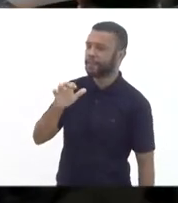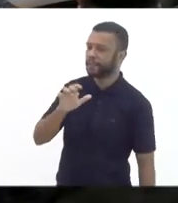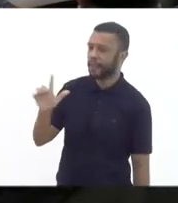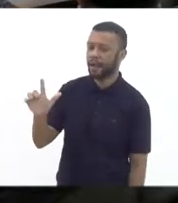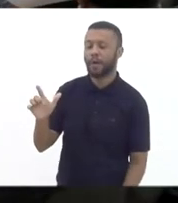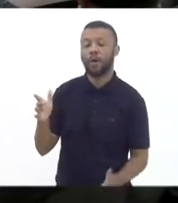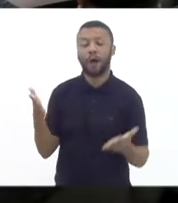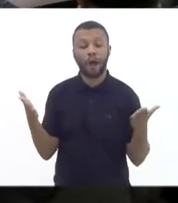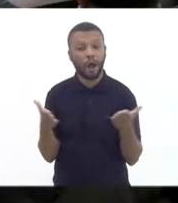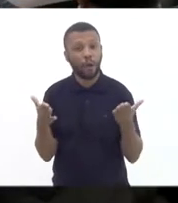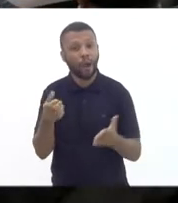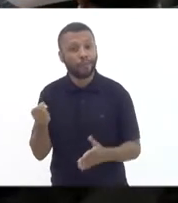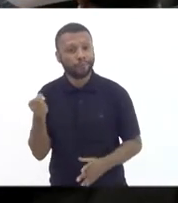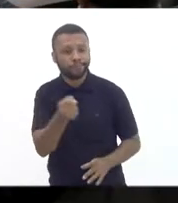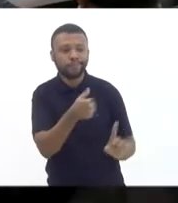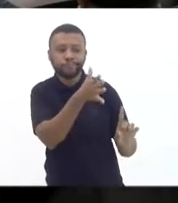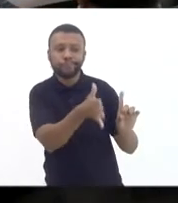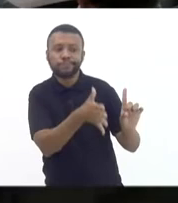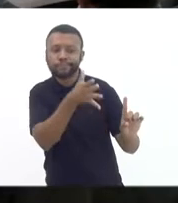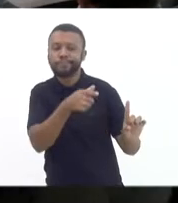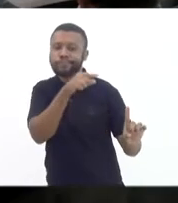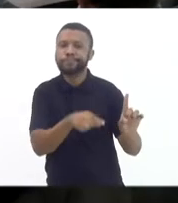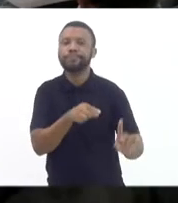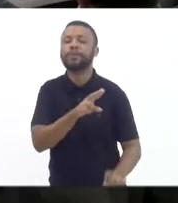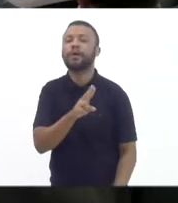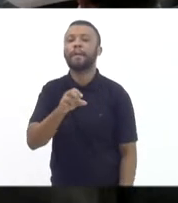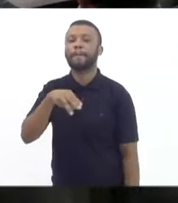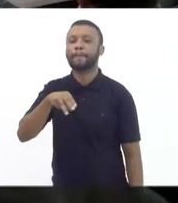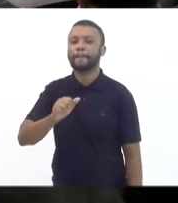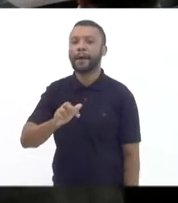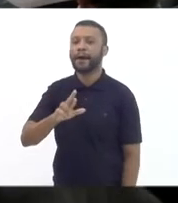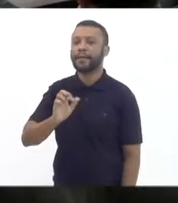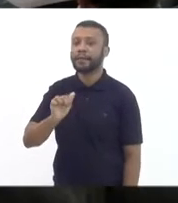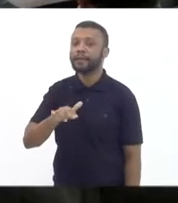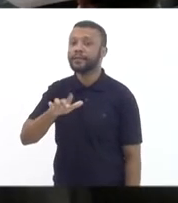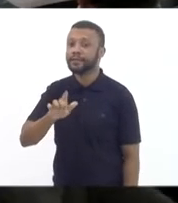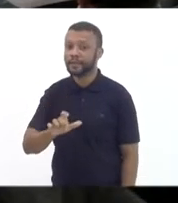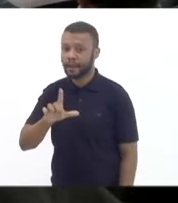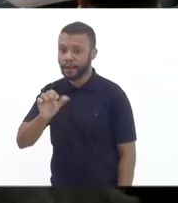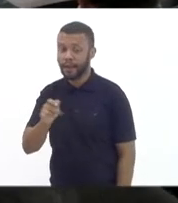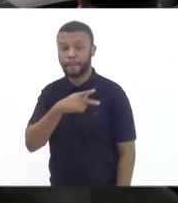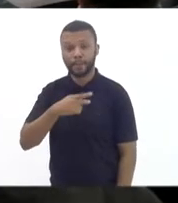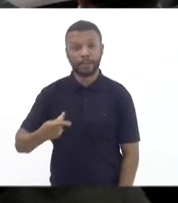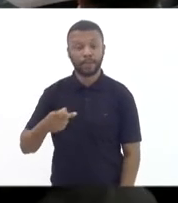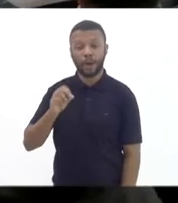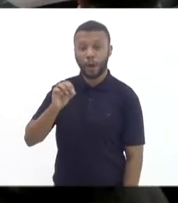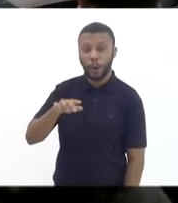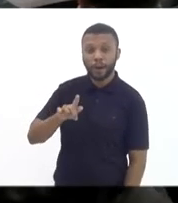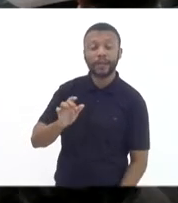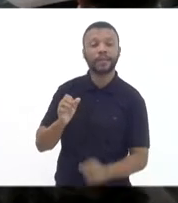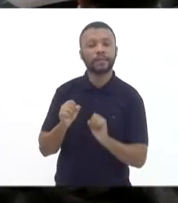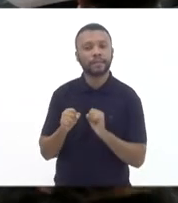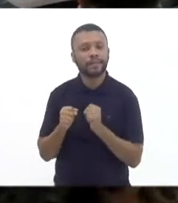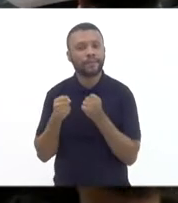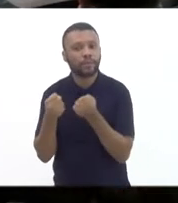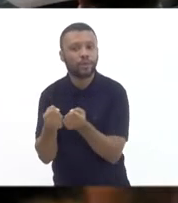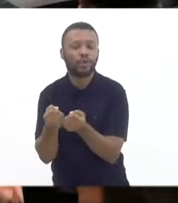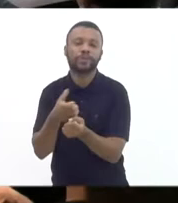agora para a senhora Mariângela Freitas, presidente da ONG defensores dos animais.